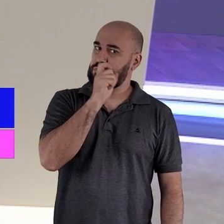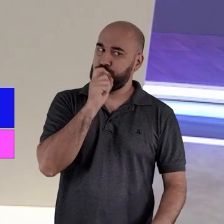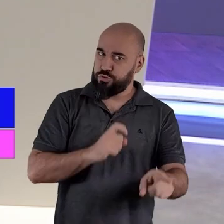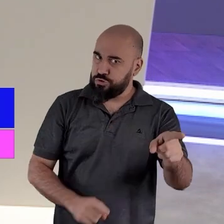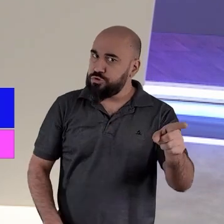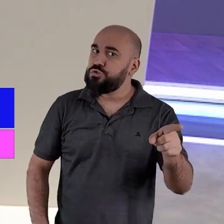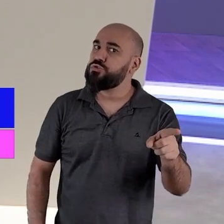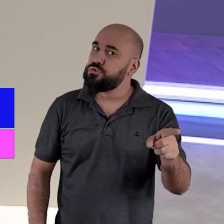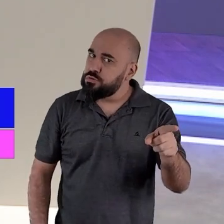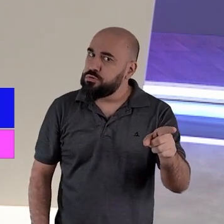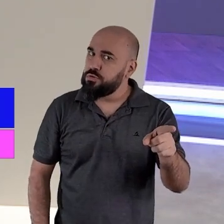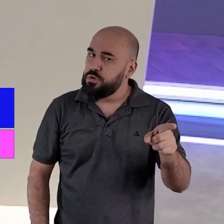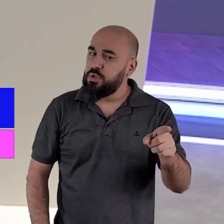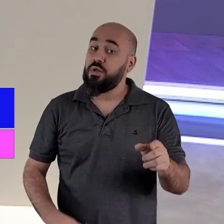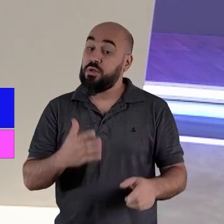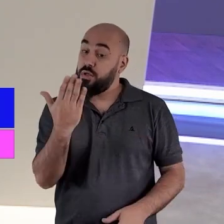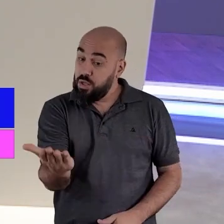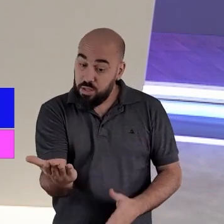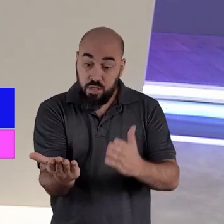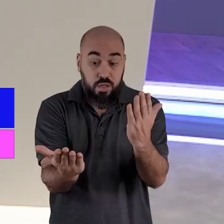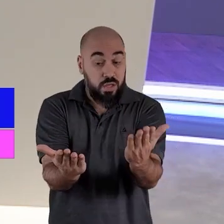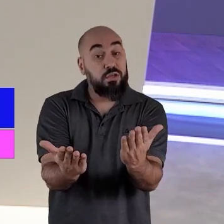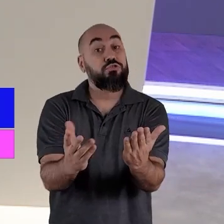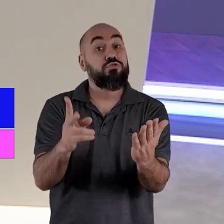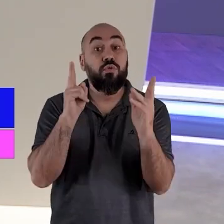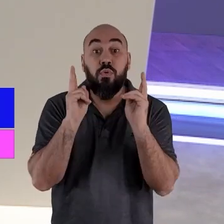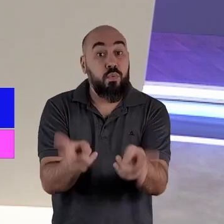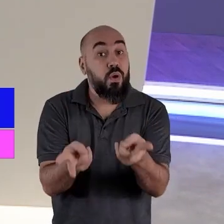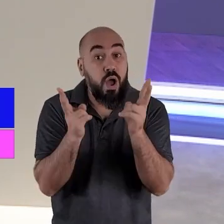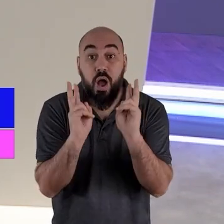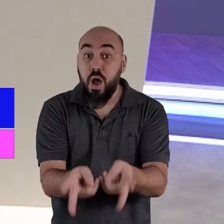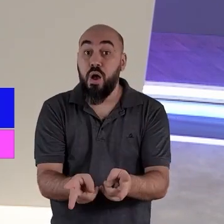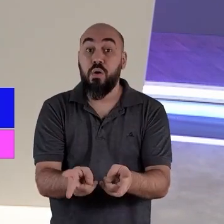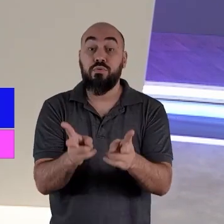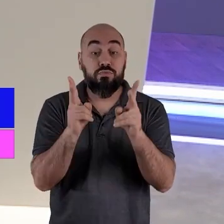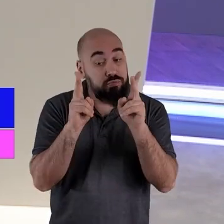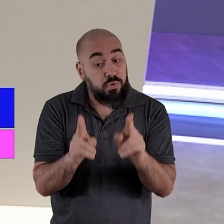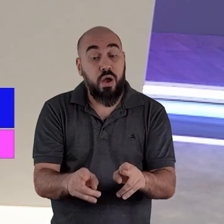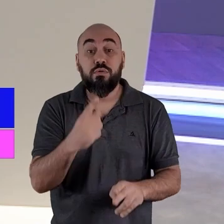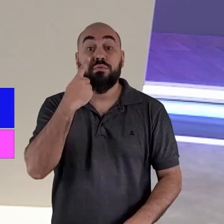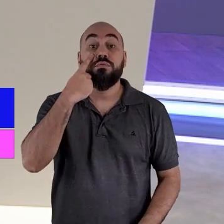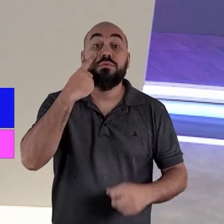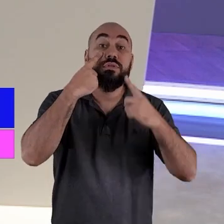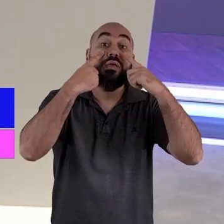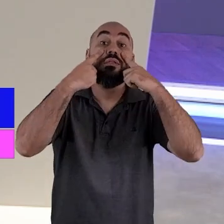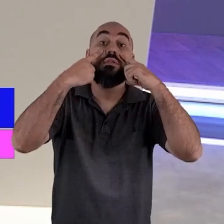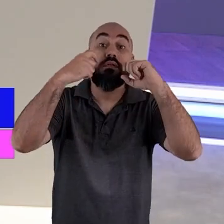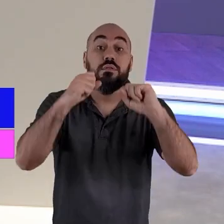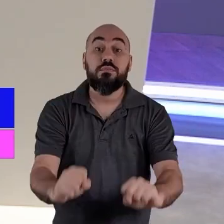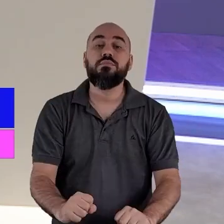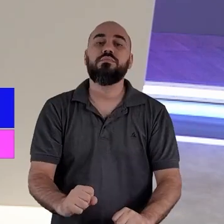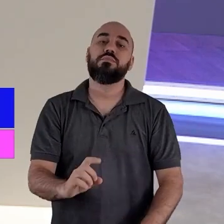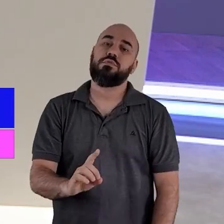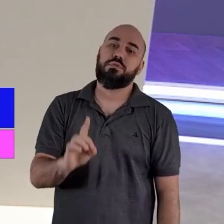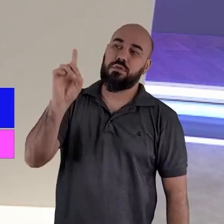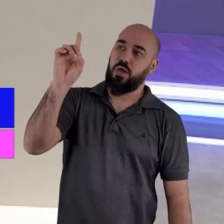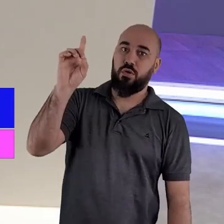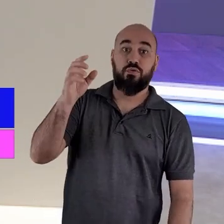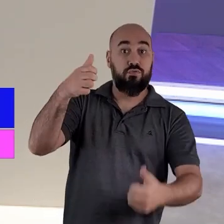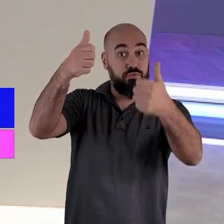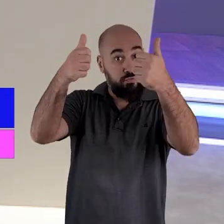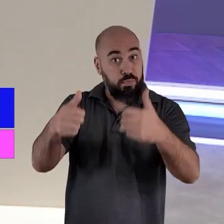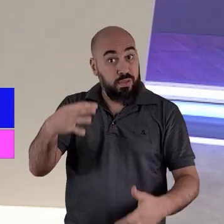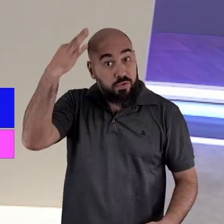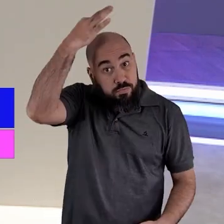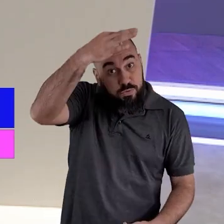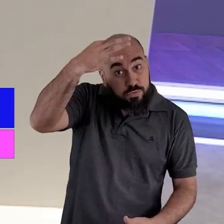Testamento. Tanto o Antigo quanto o Novo Testamento falam sobre Deus, testemunham sobre Deus, falam do Espírito, nos